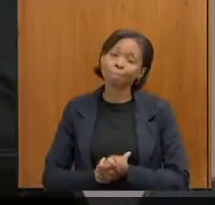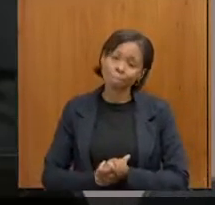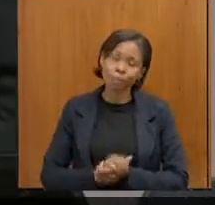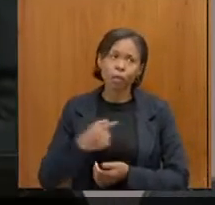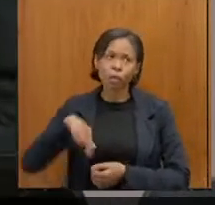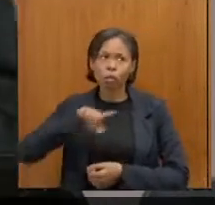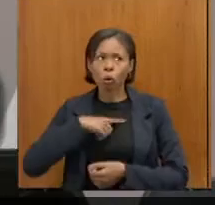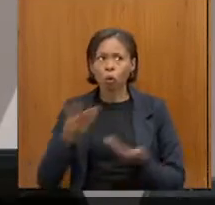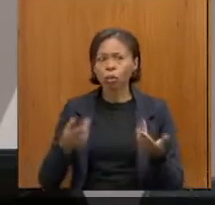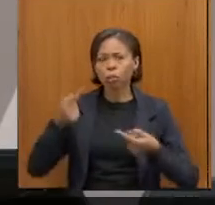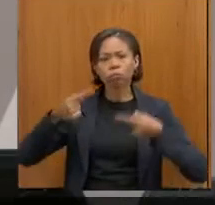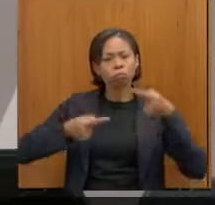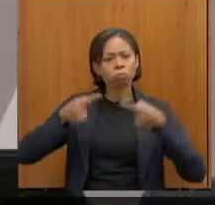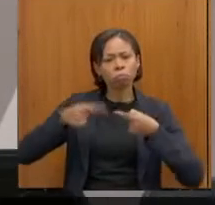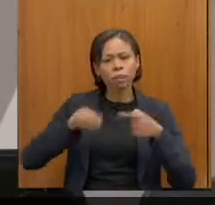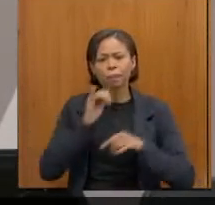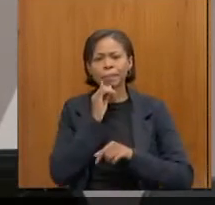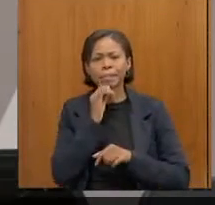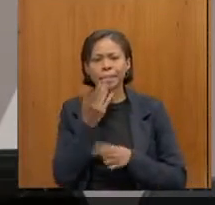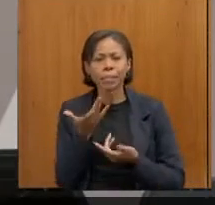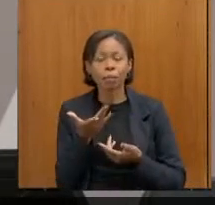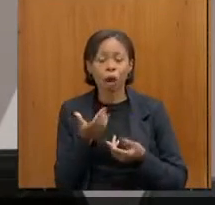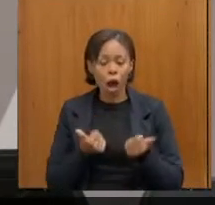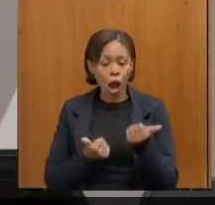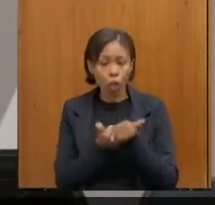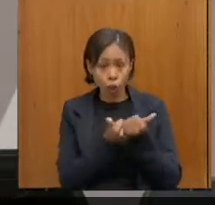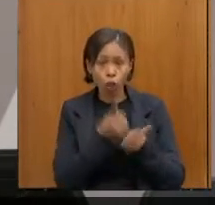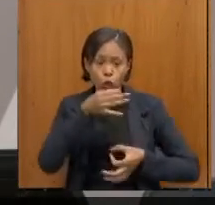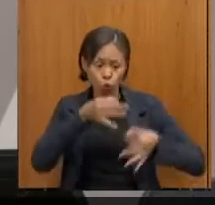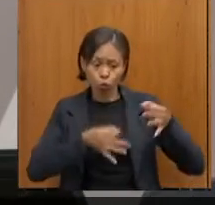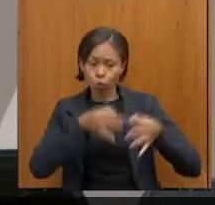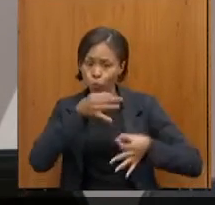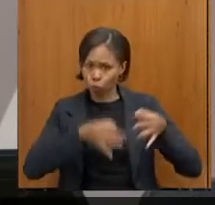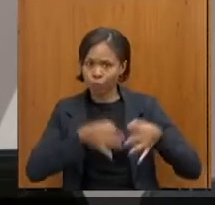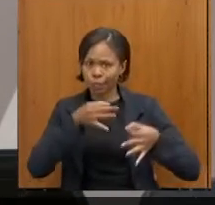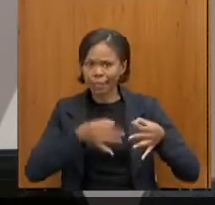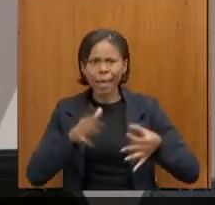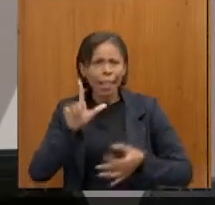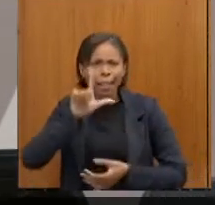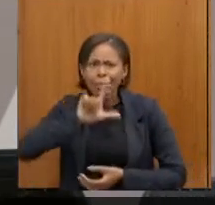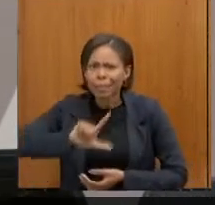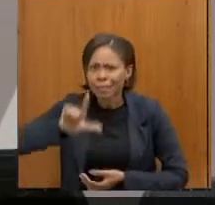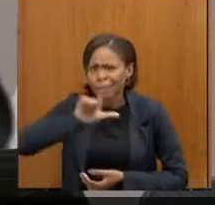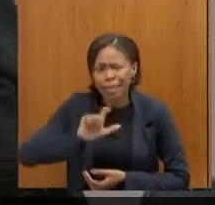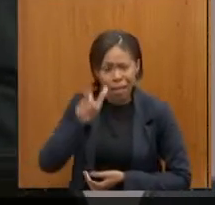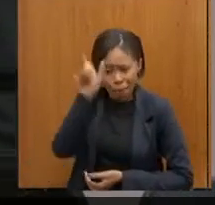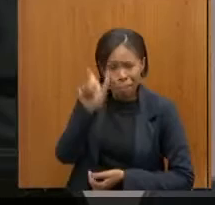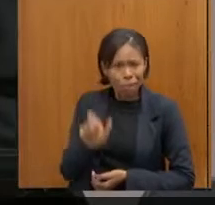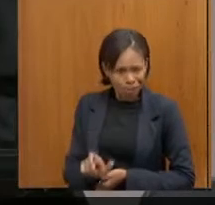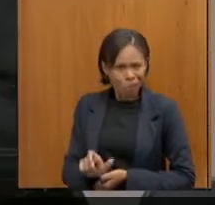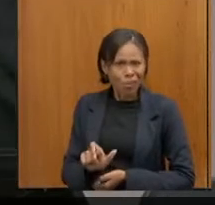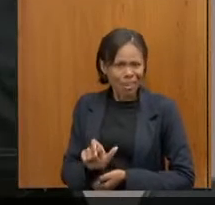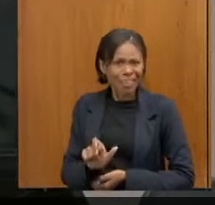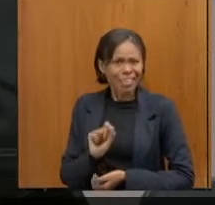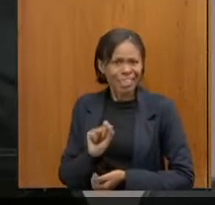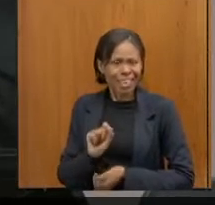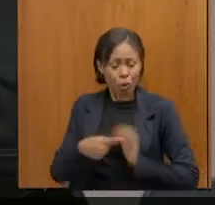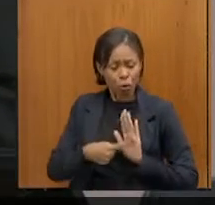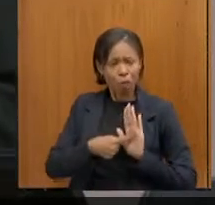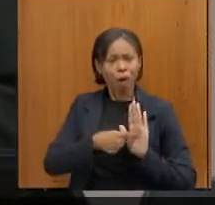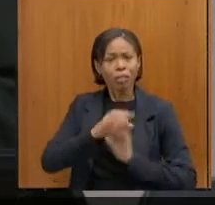que por exemplo Assessoria Jurídica evidente que quem coloca o seu CPF ali